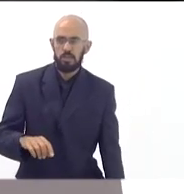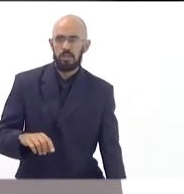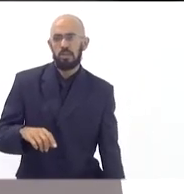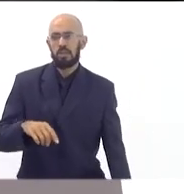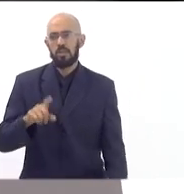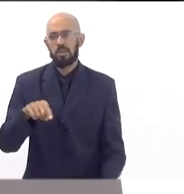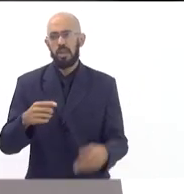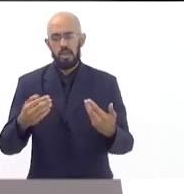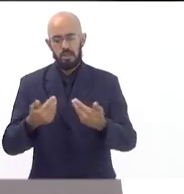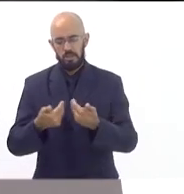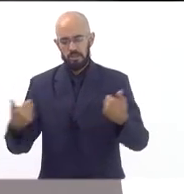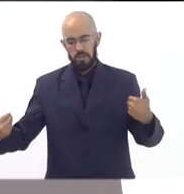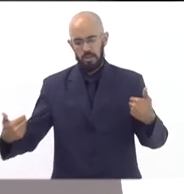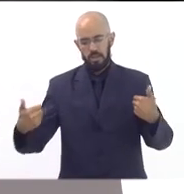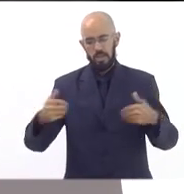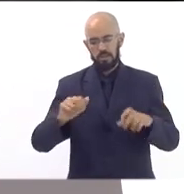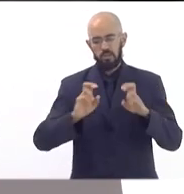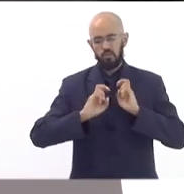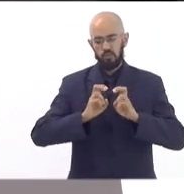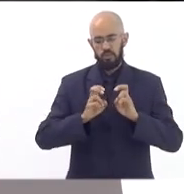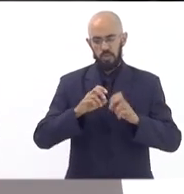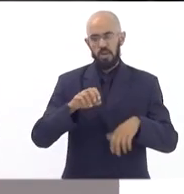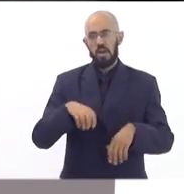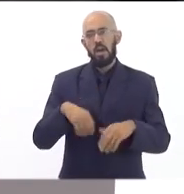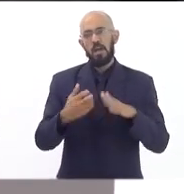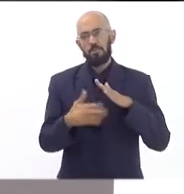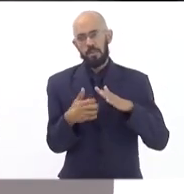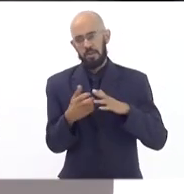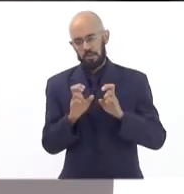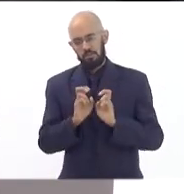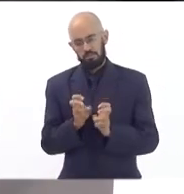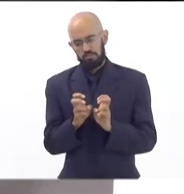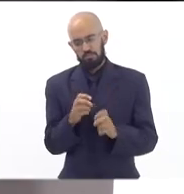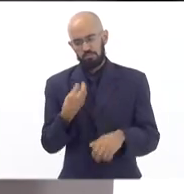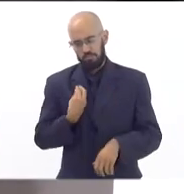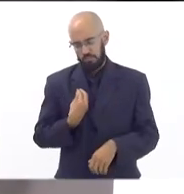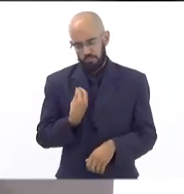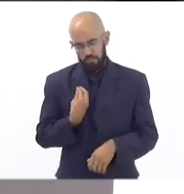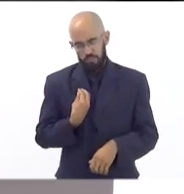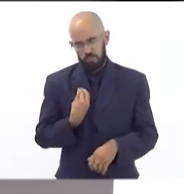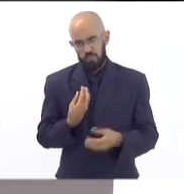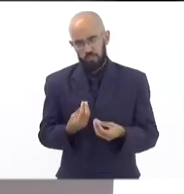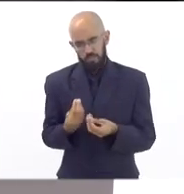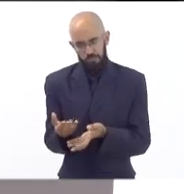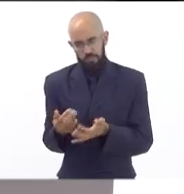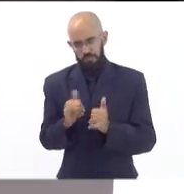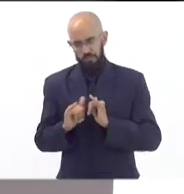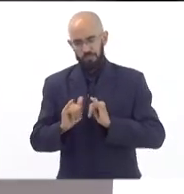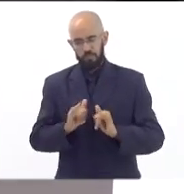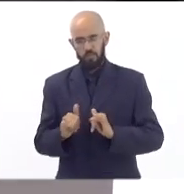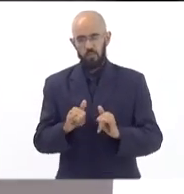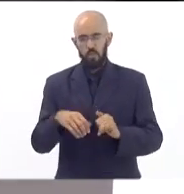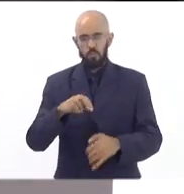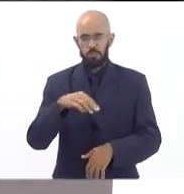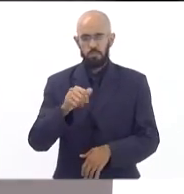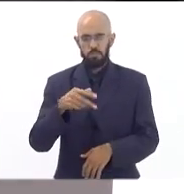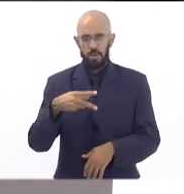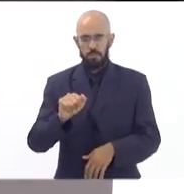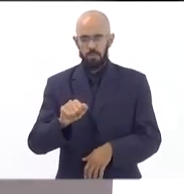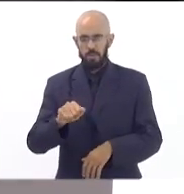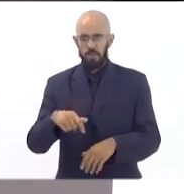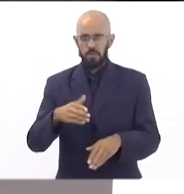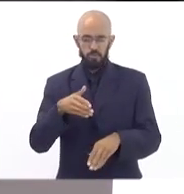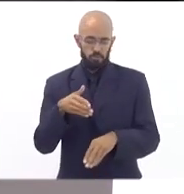chama segregação de vias a SuperVia participou fornecendo informações ou seja um mapa indicando as passagens